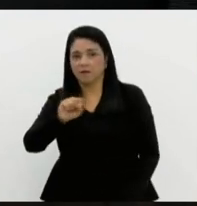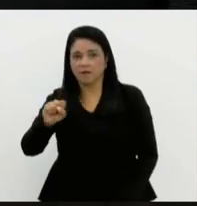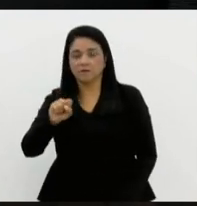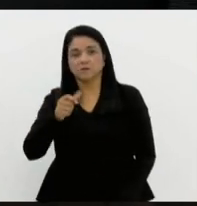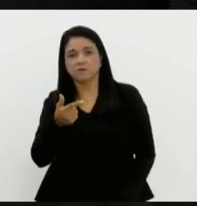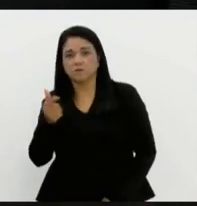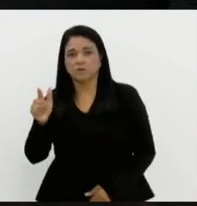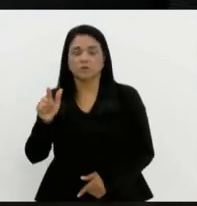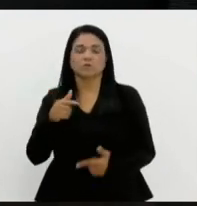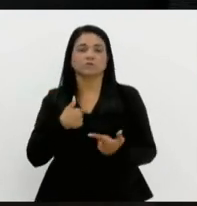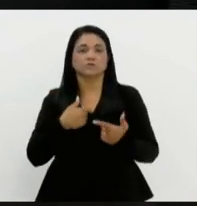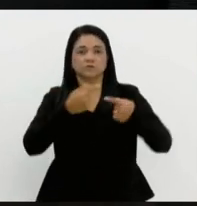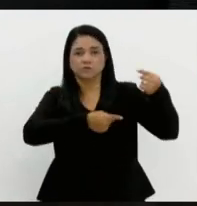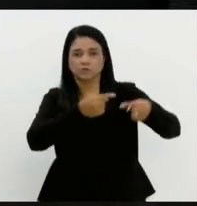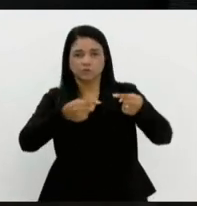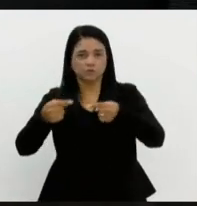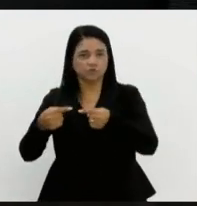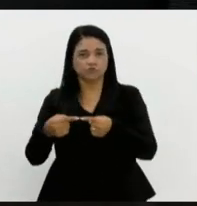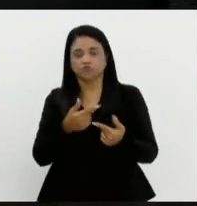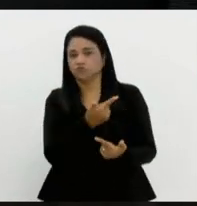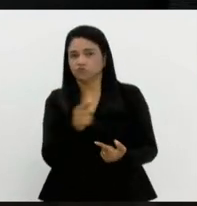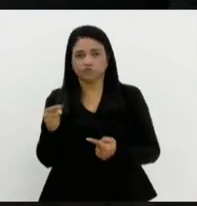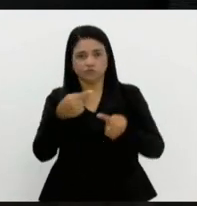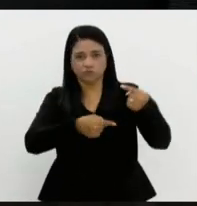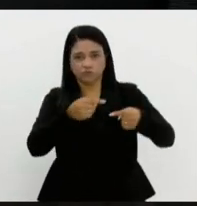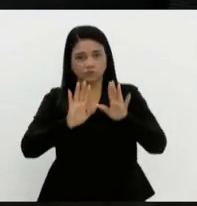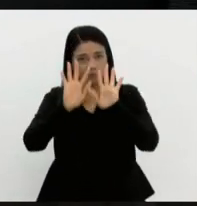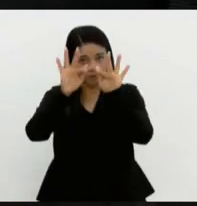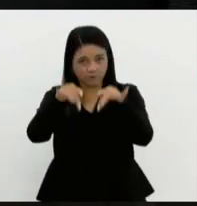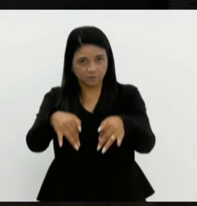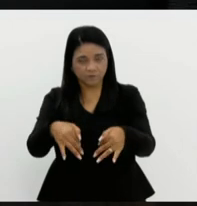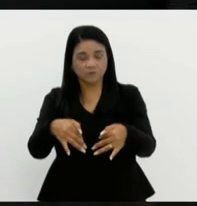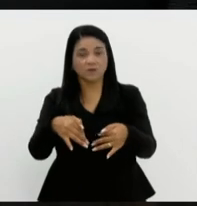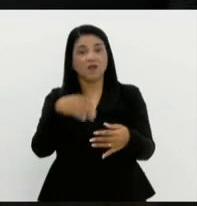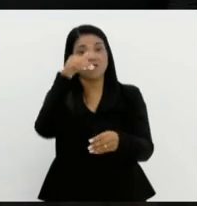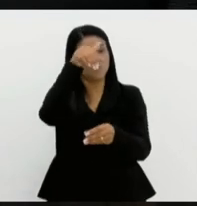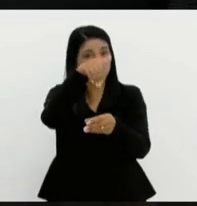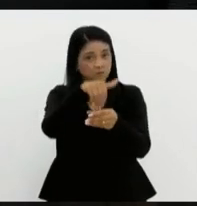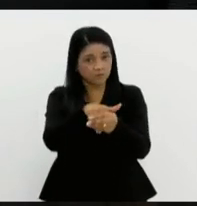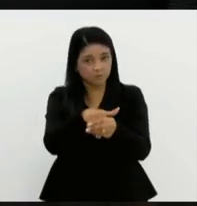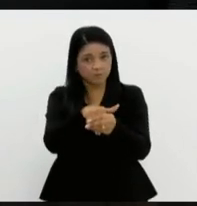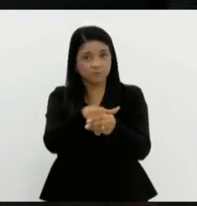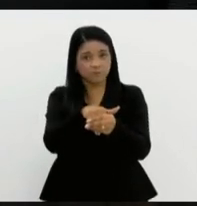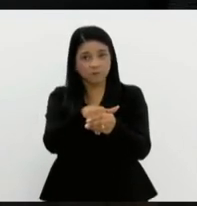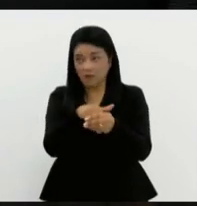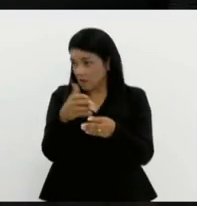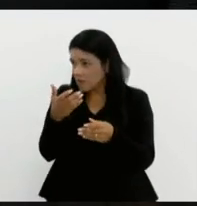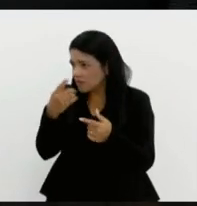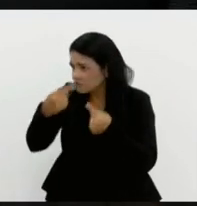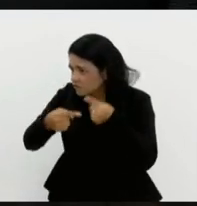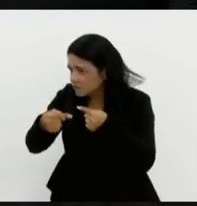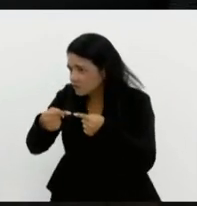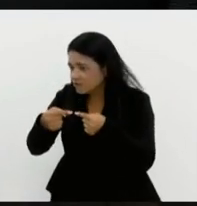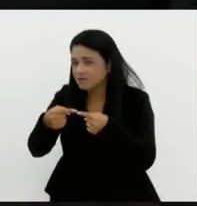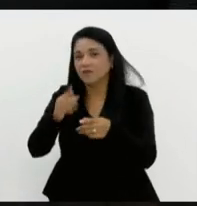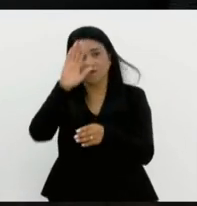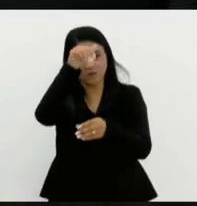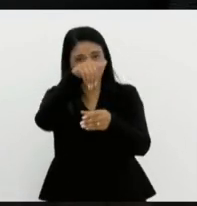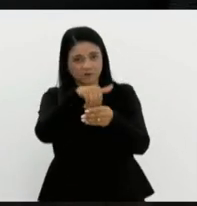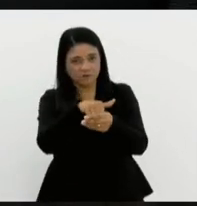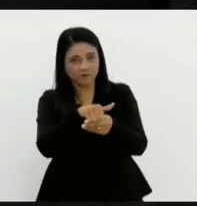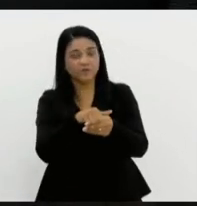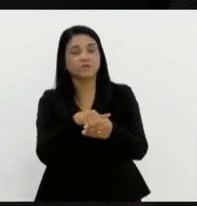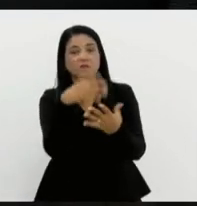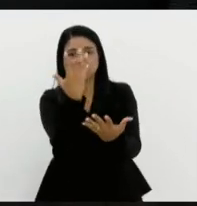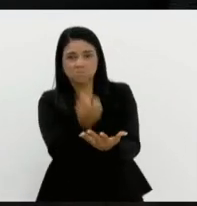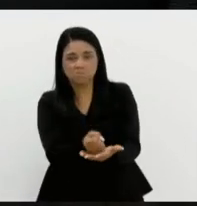Em discussão, não havendo quem queira discutir, encerrada a discussão. Em votação, quer discutir? Não, declaração do voto. Em votação, senhores